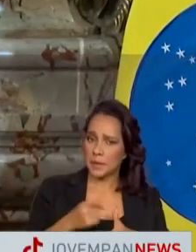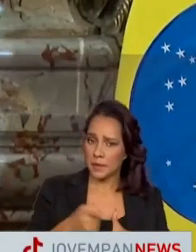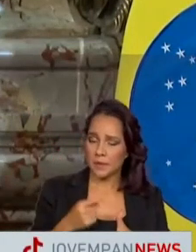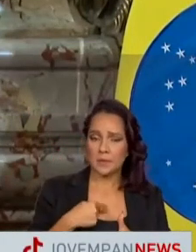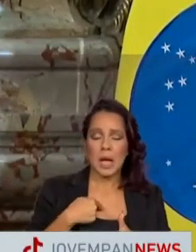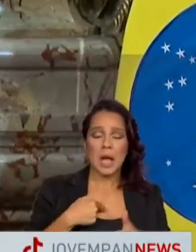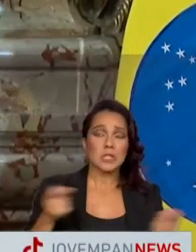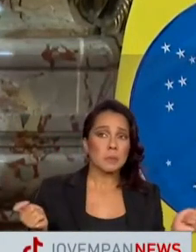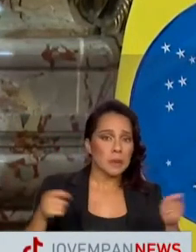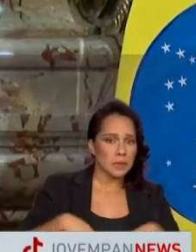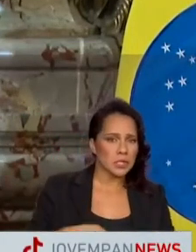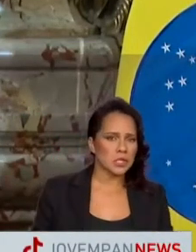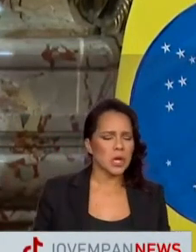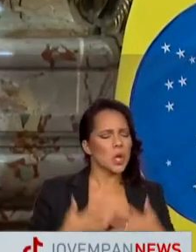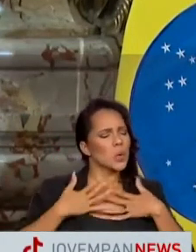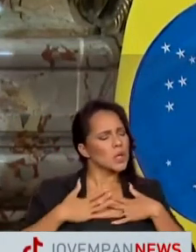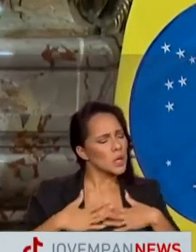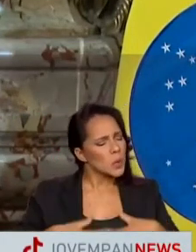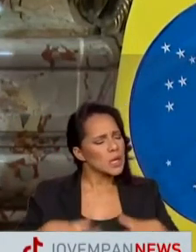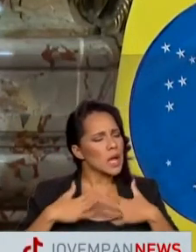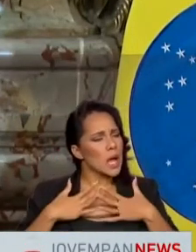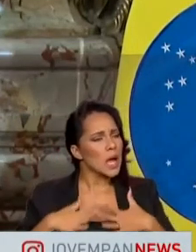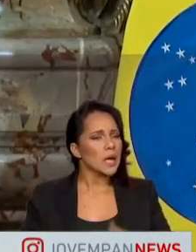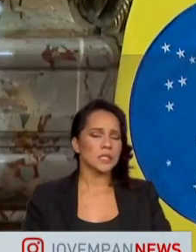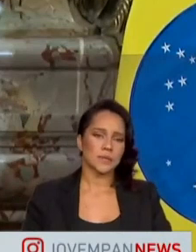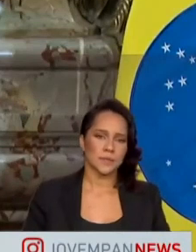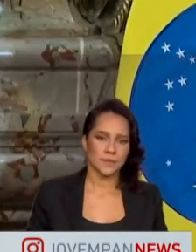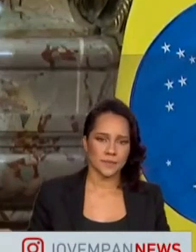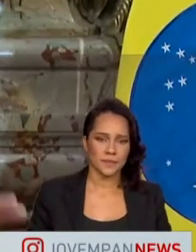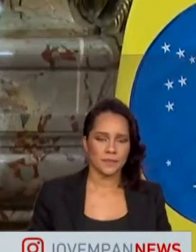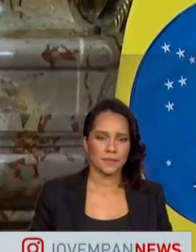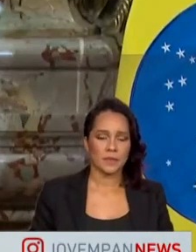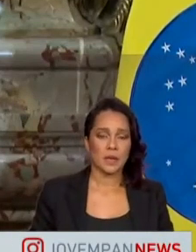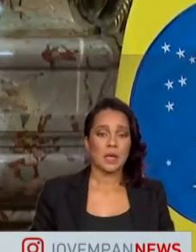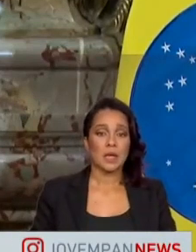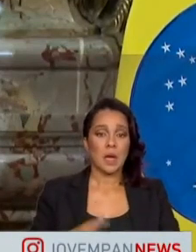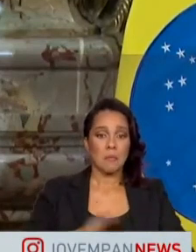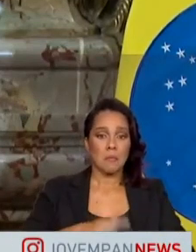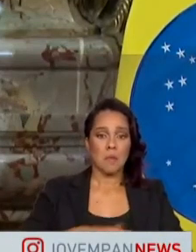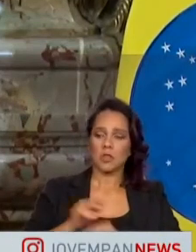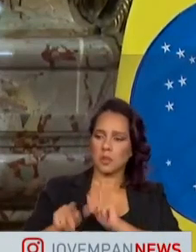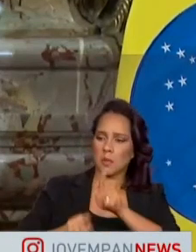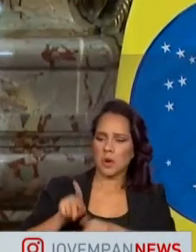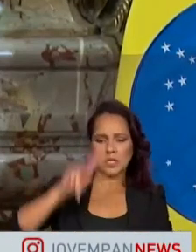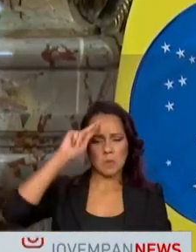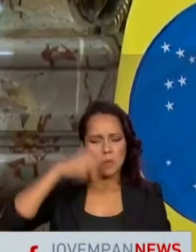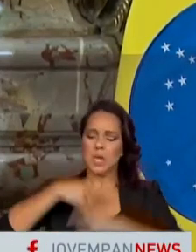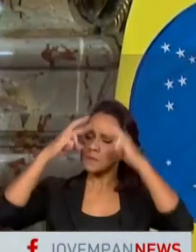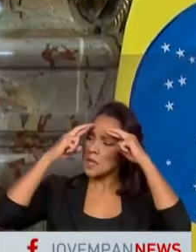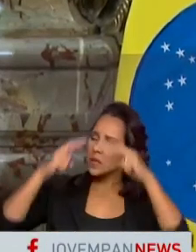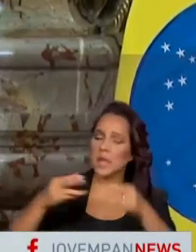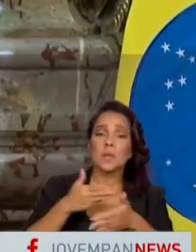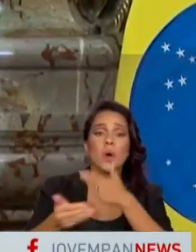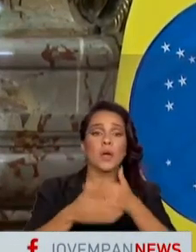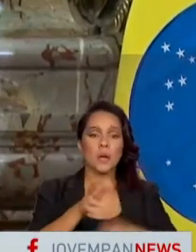gente permitir, primeiro, com muita tranquilidade. Permitir muito tranquilamente. Que a autodeterminação dos povos fosse respeitada em